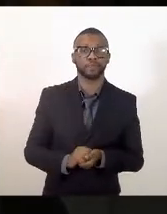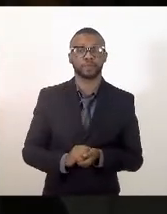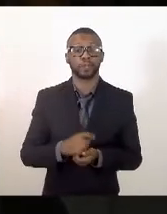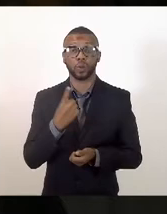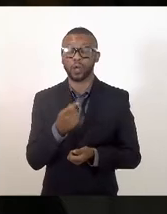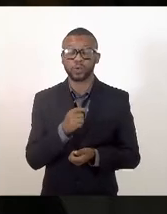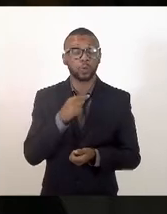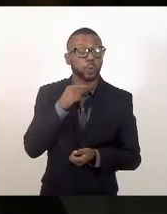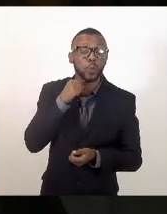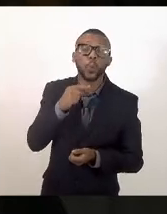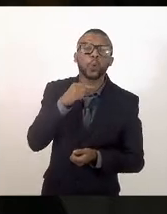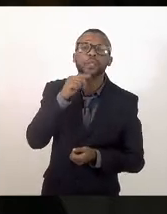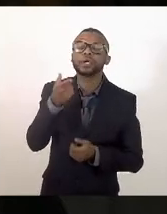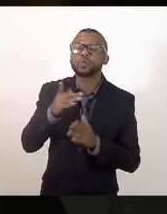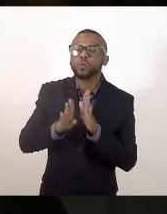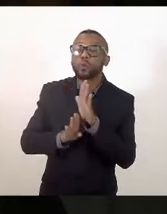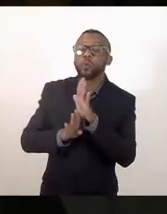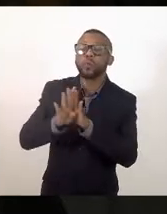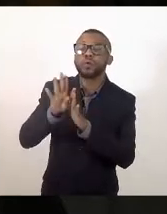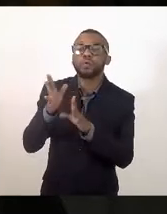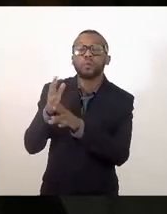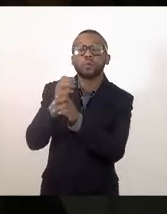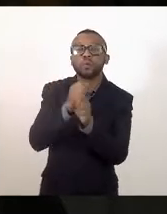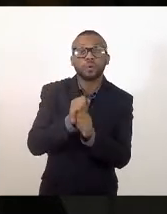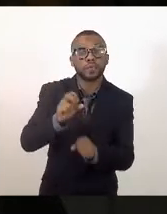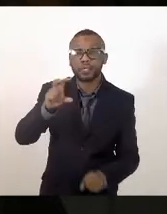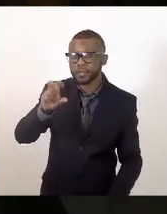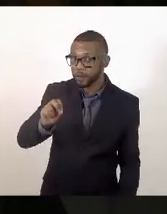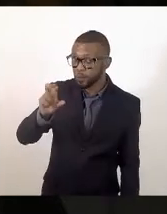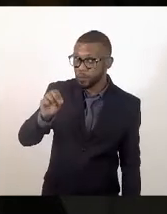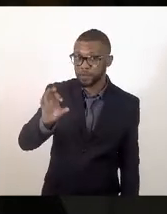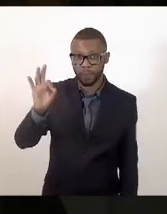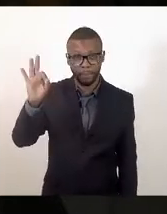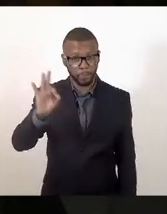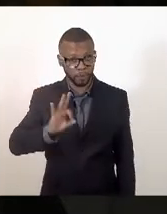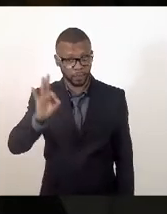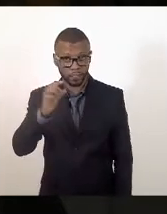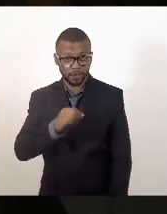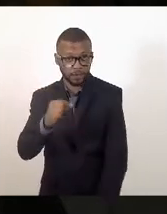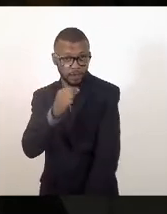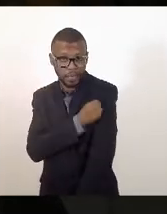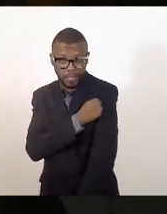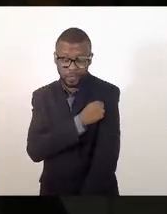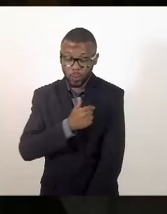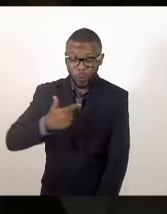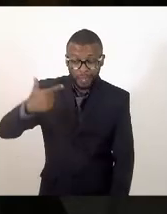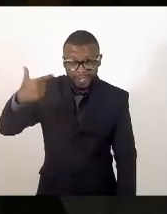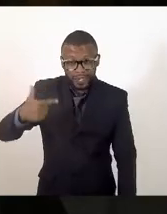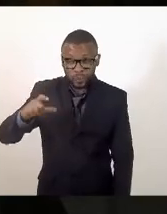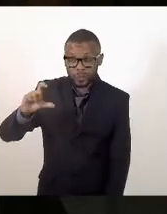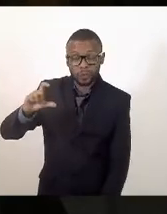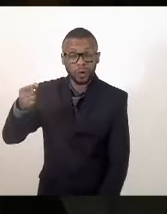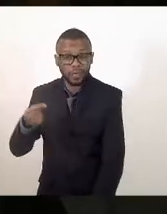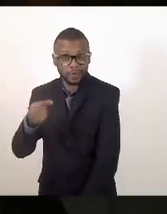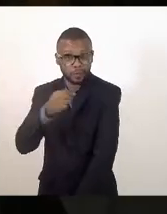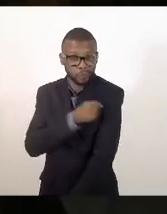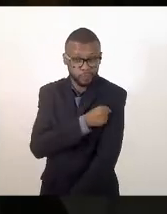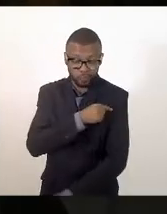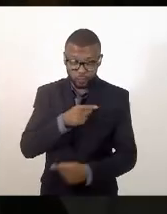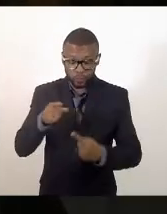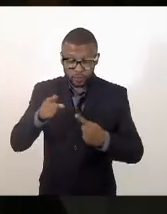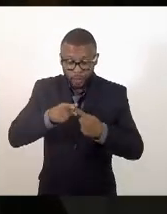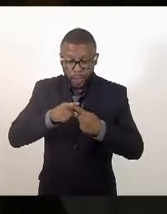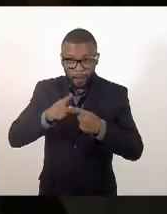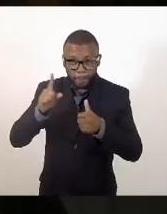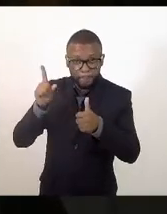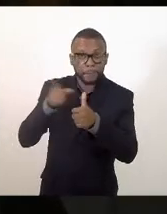atingimos 50% de vacinados com a segunda dose. Atingimos com a